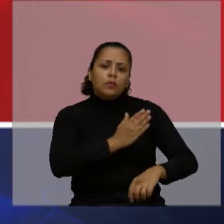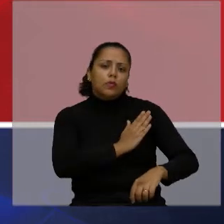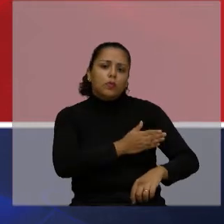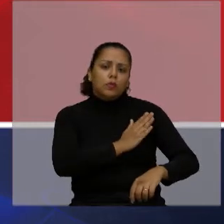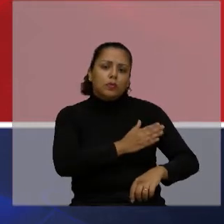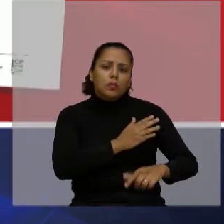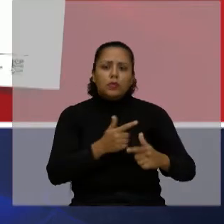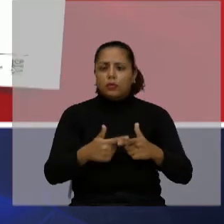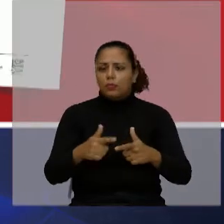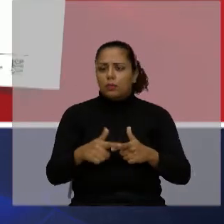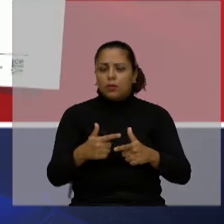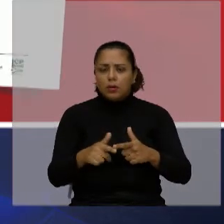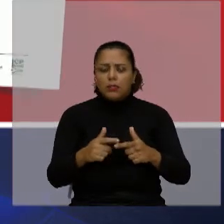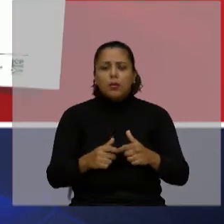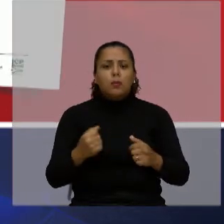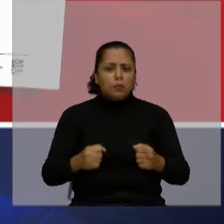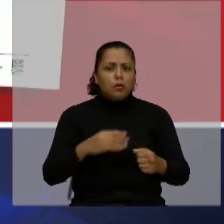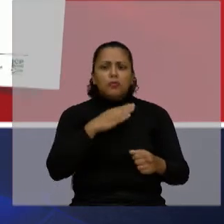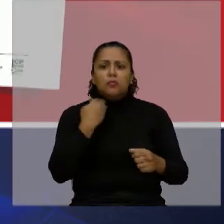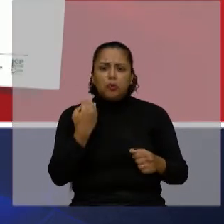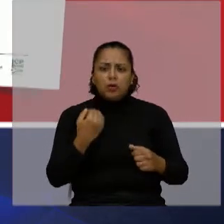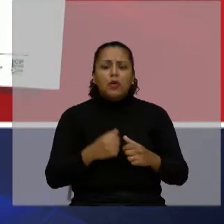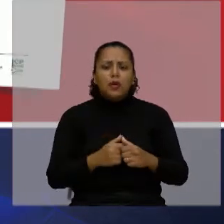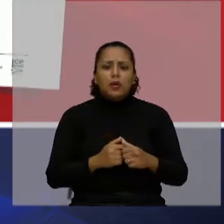maior. Próximo.